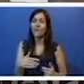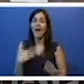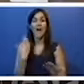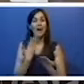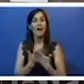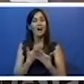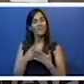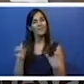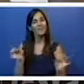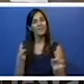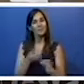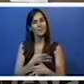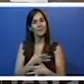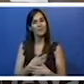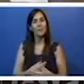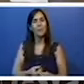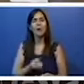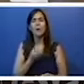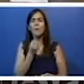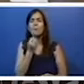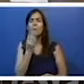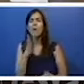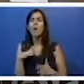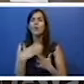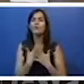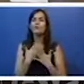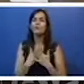aula se encerra por aqui Tenham todos um ótimo estudo e até a próxima